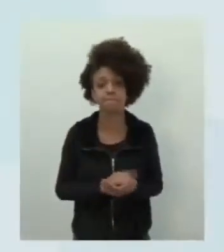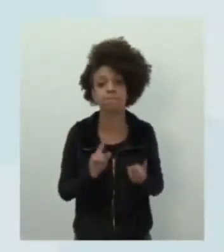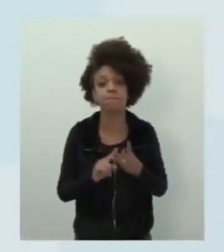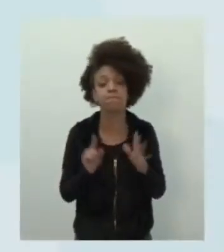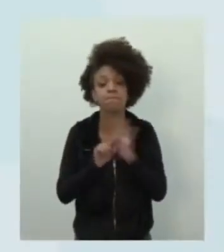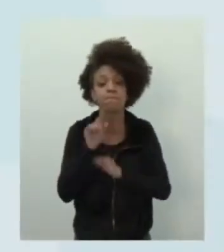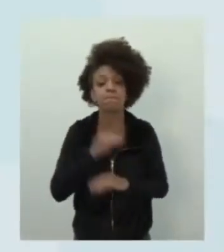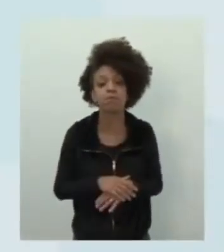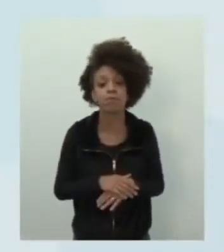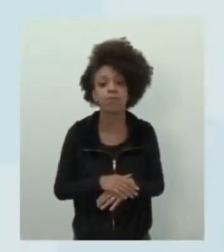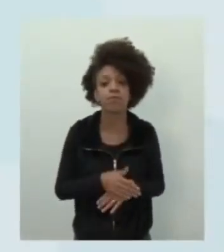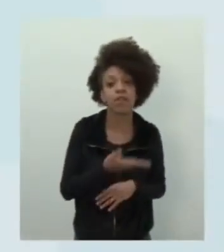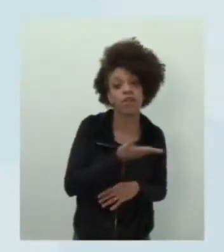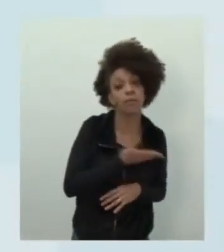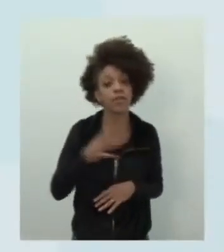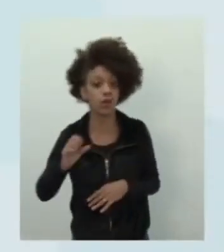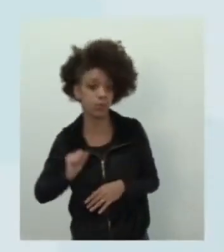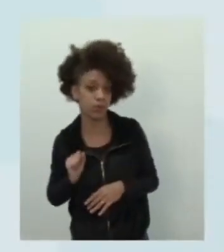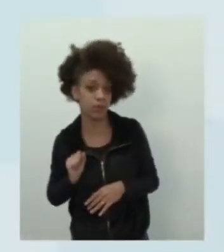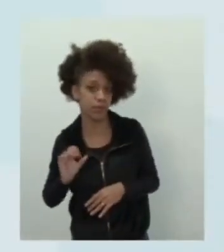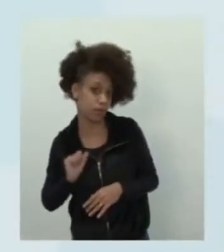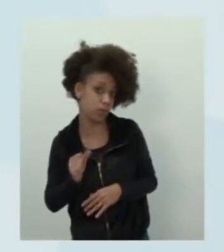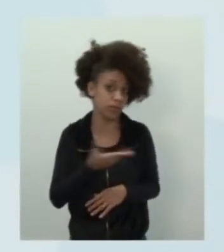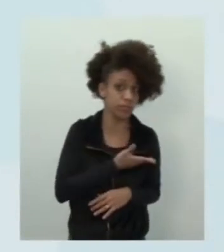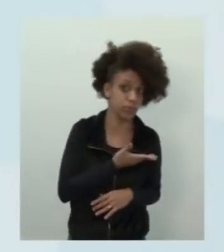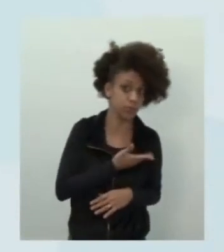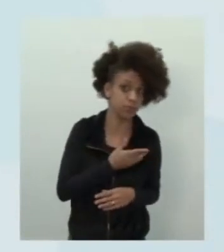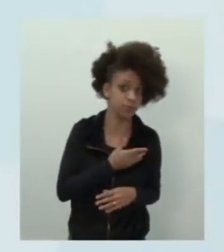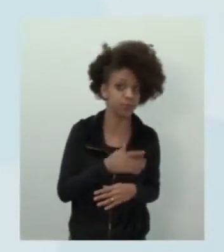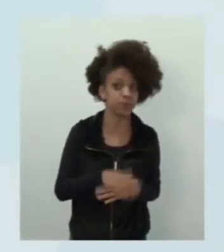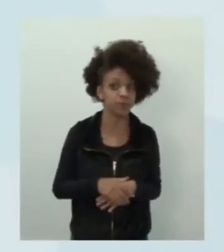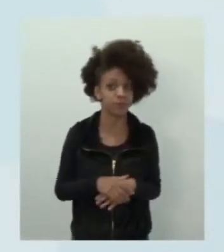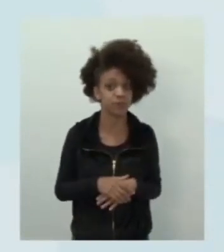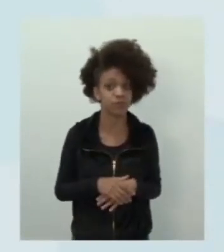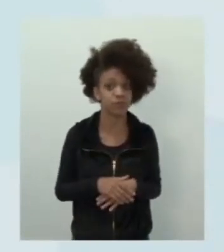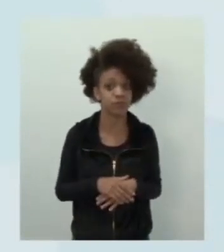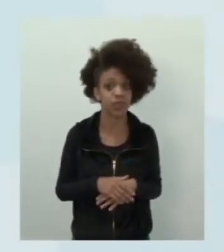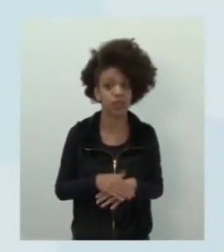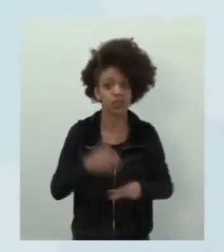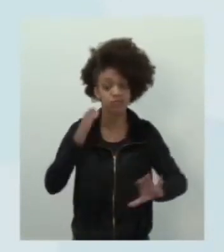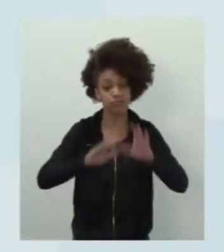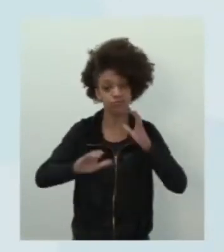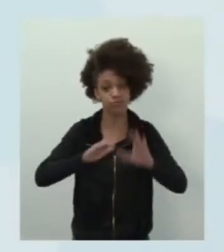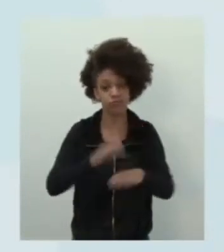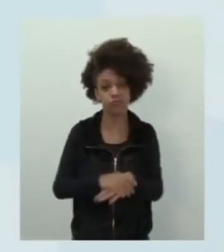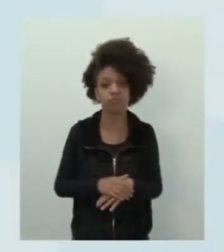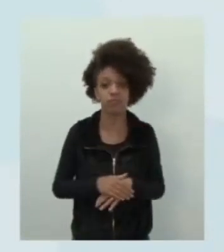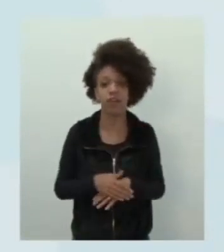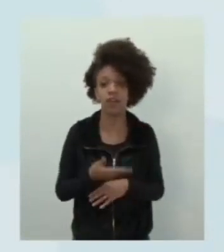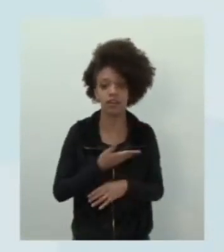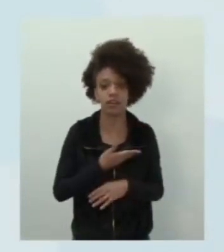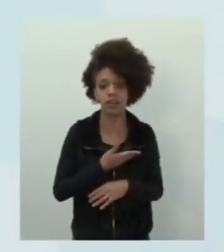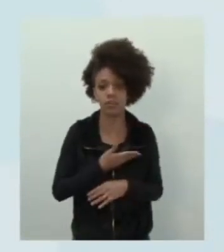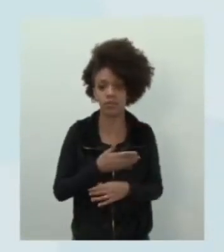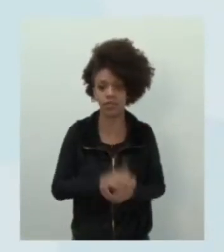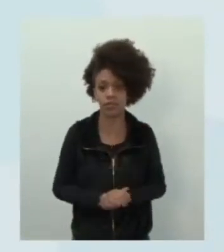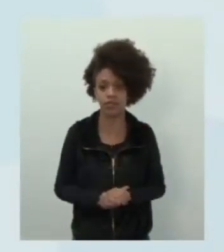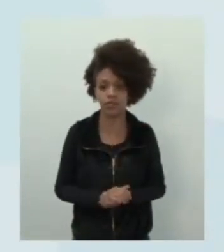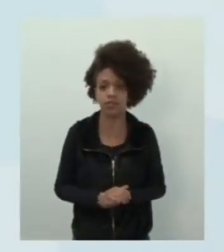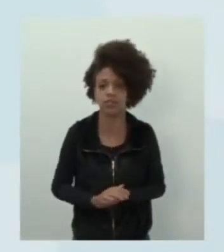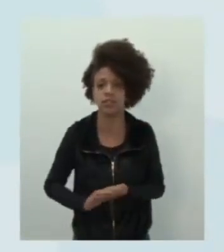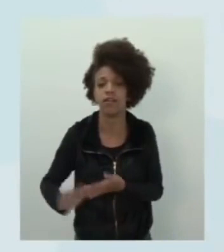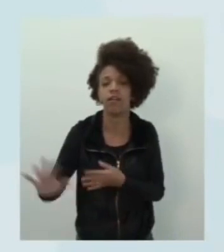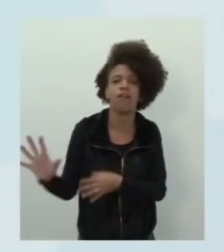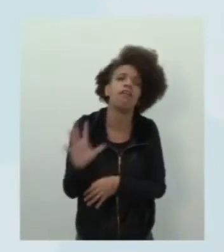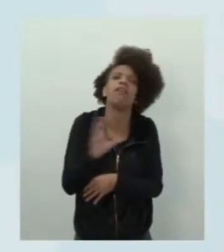cantiga de amor ou de amigo? Eu vou ler para vocês. Em Lisboa, sobre Lomar, marcas novas mandei lavrar. Ai, minha senhor